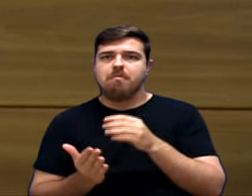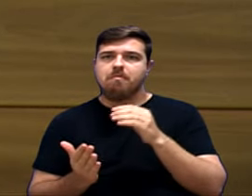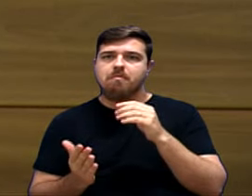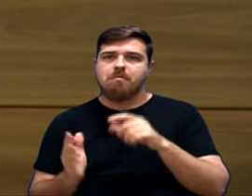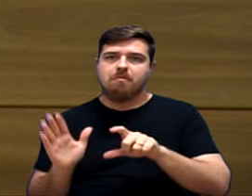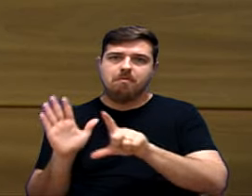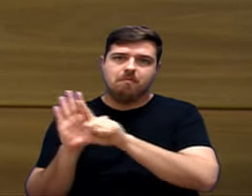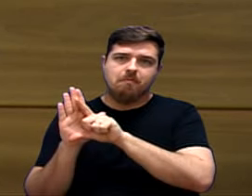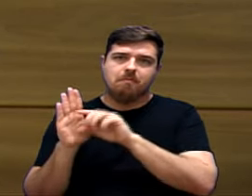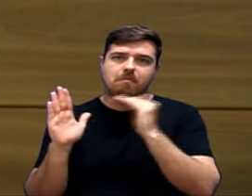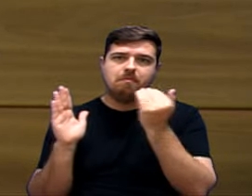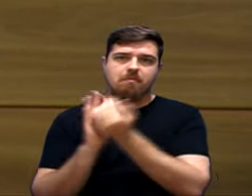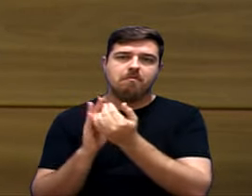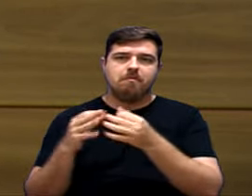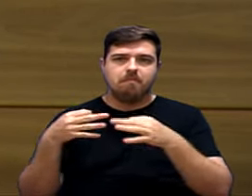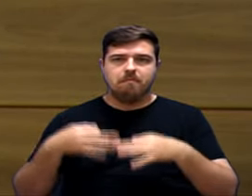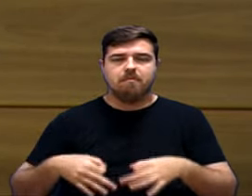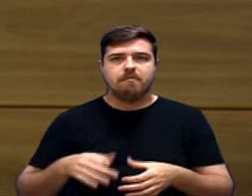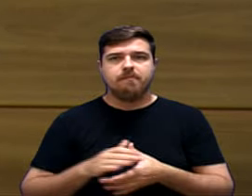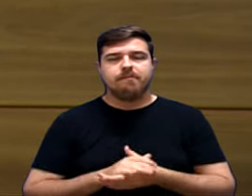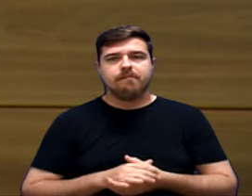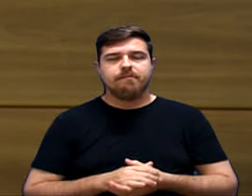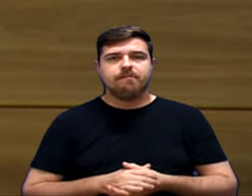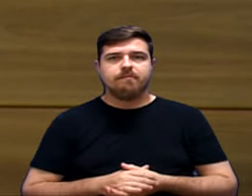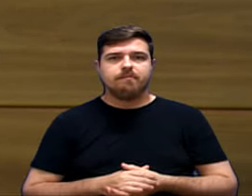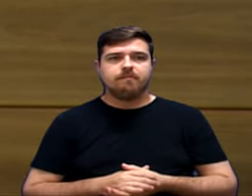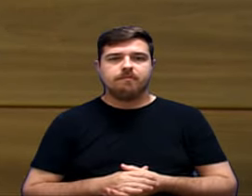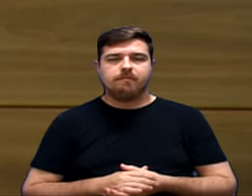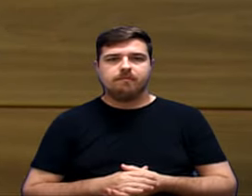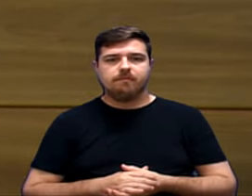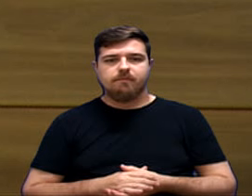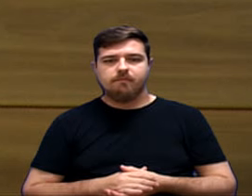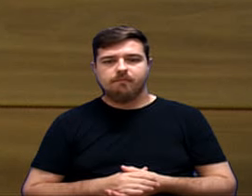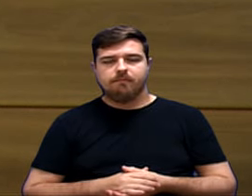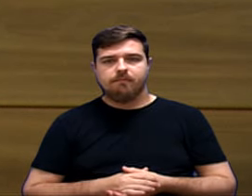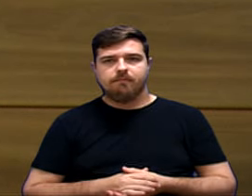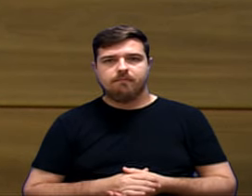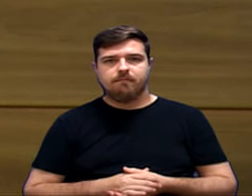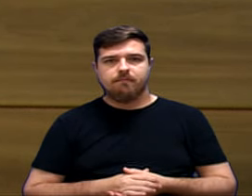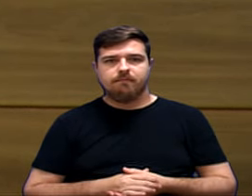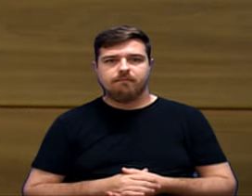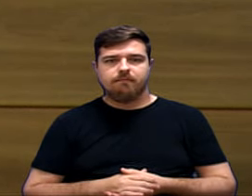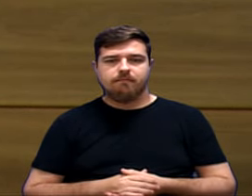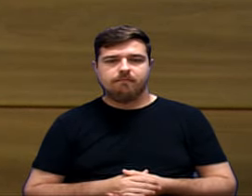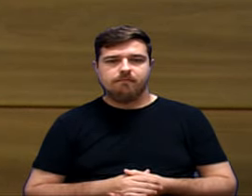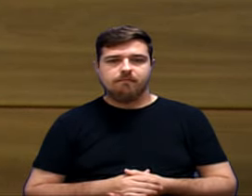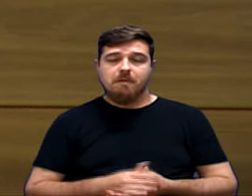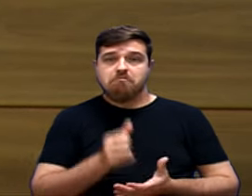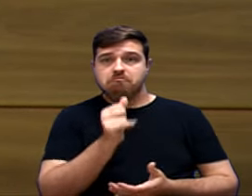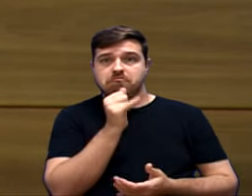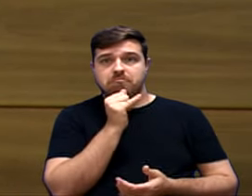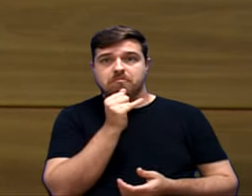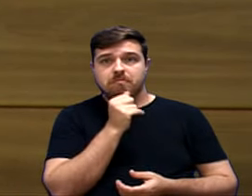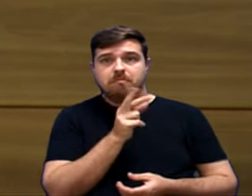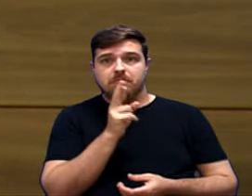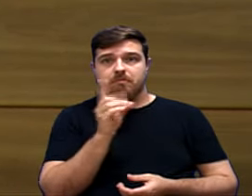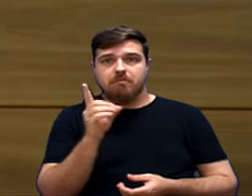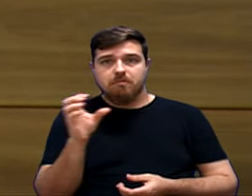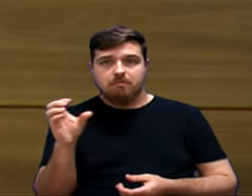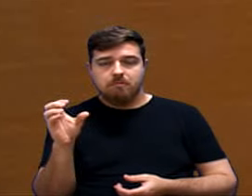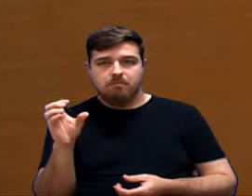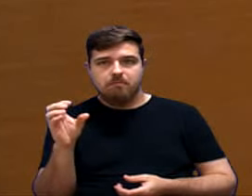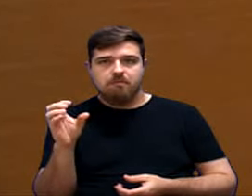de de RDC ou de que o que tiver sido contemplado no no plano diretor exemplo se o RDC